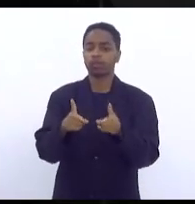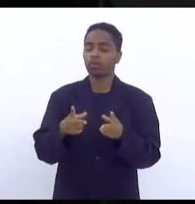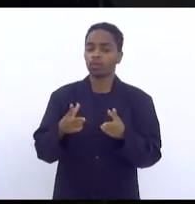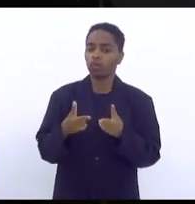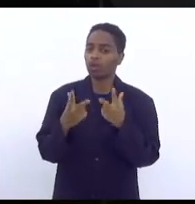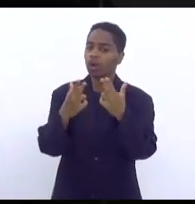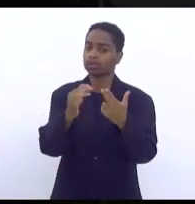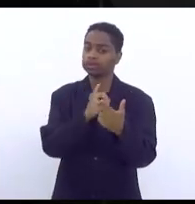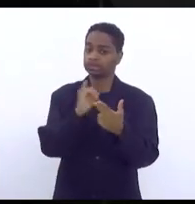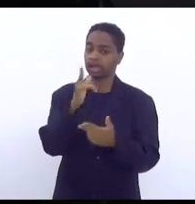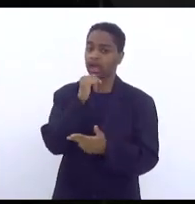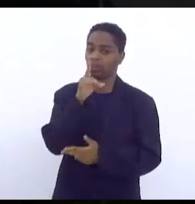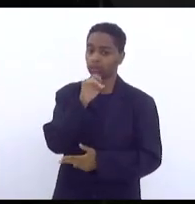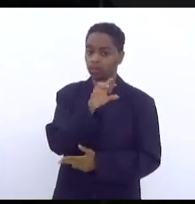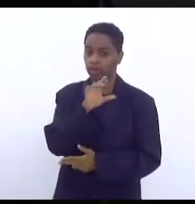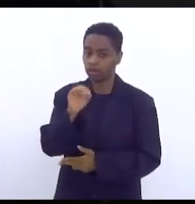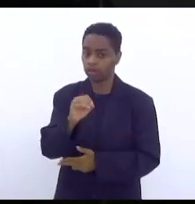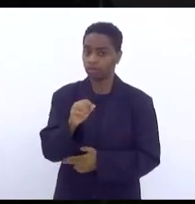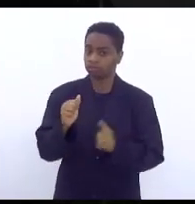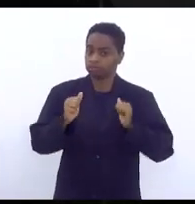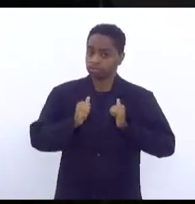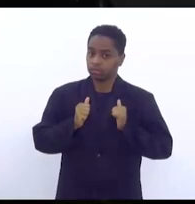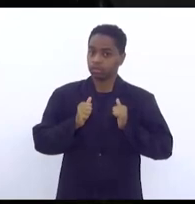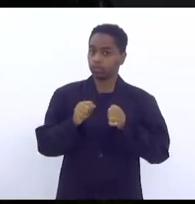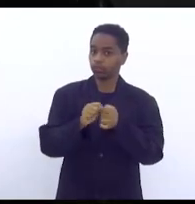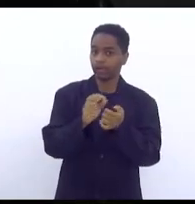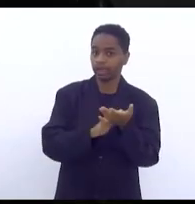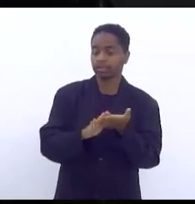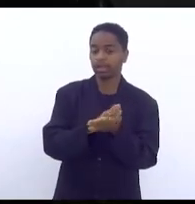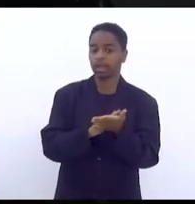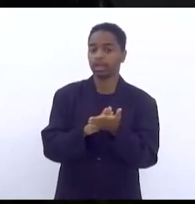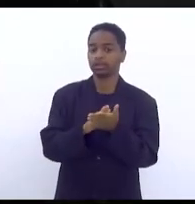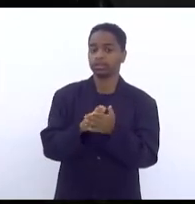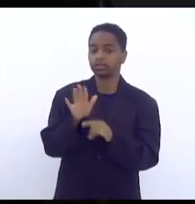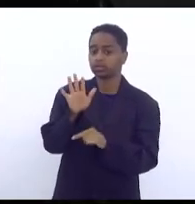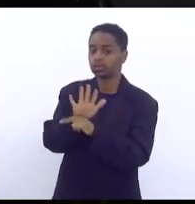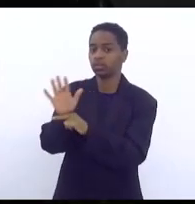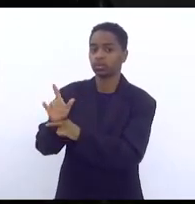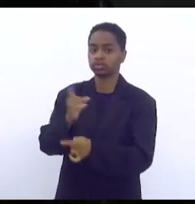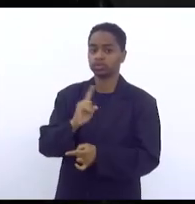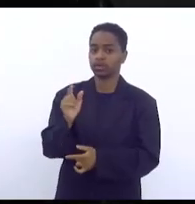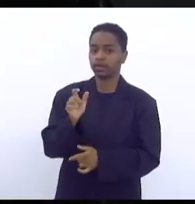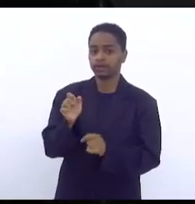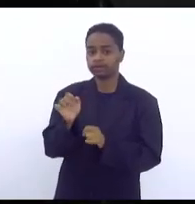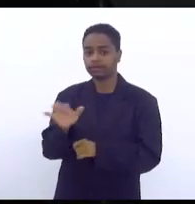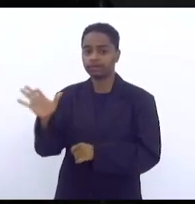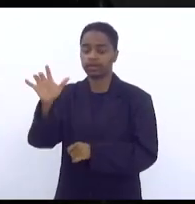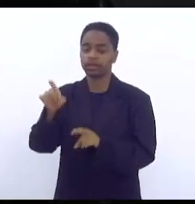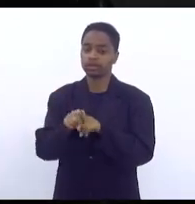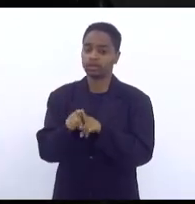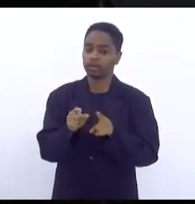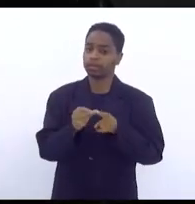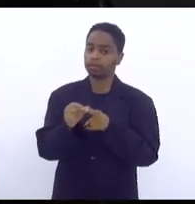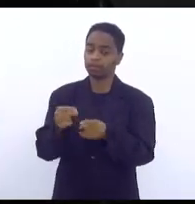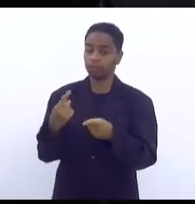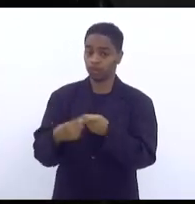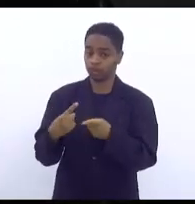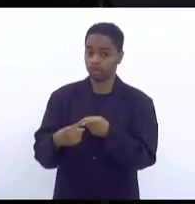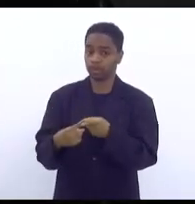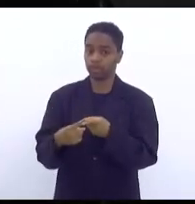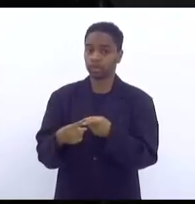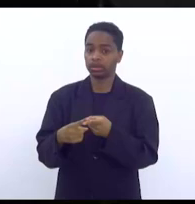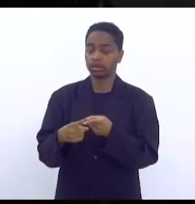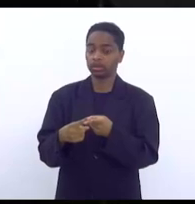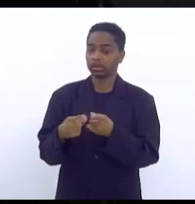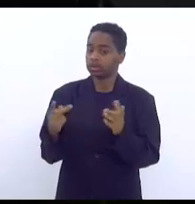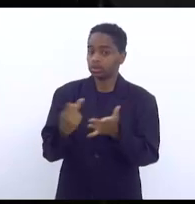se a águas do rio não investir nas favelas e nas periferias por não está